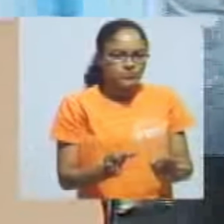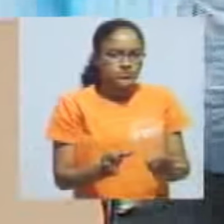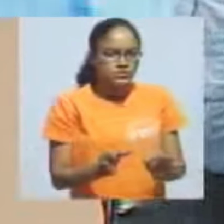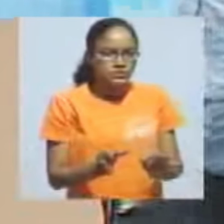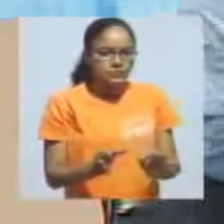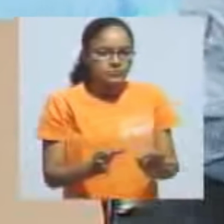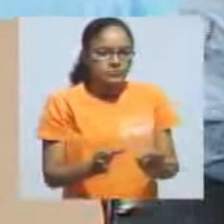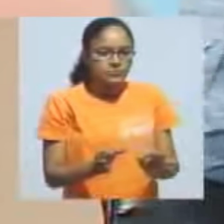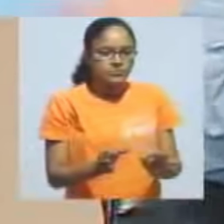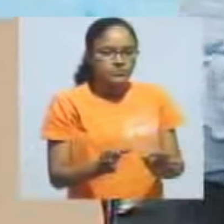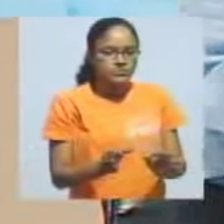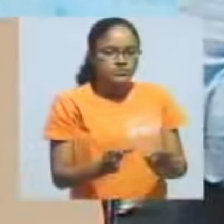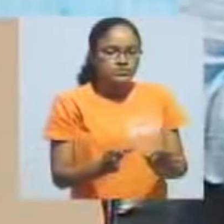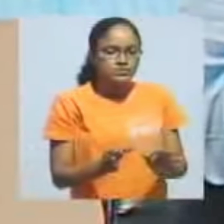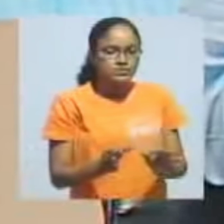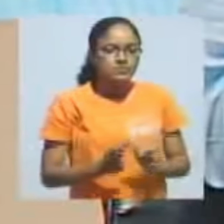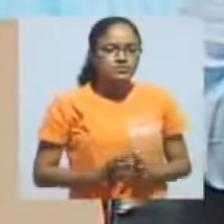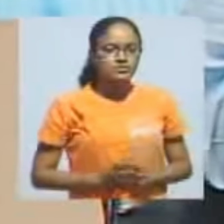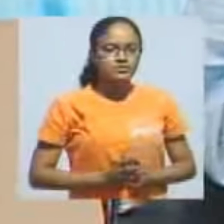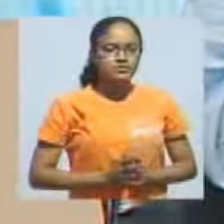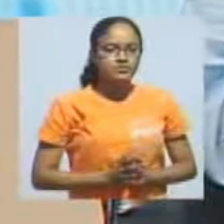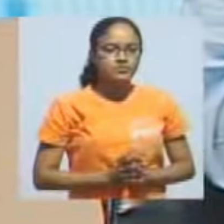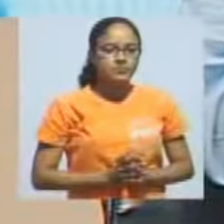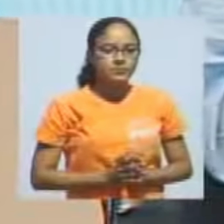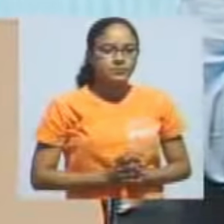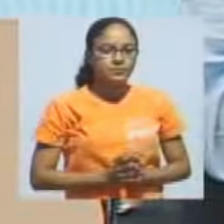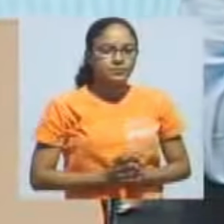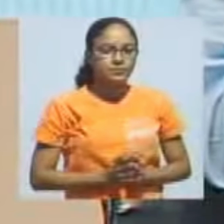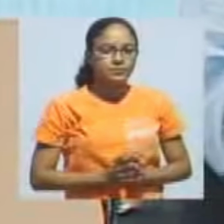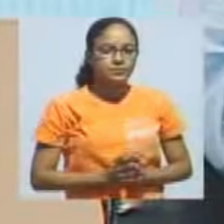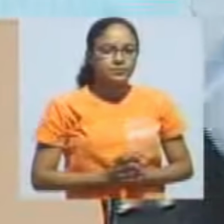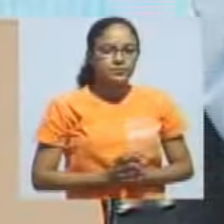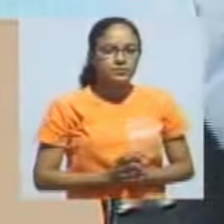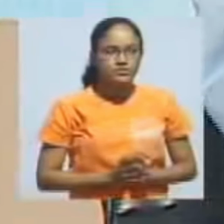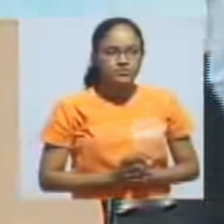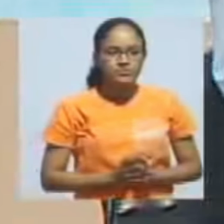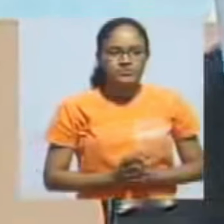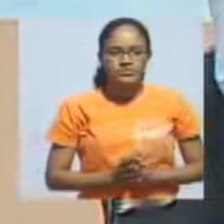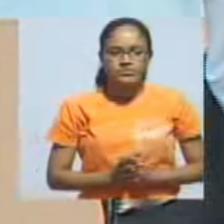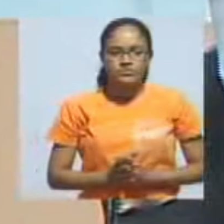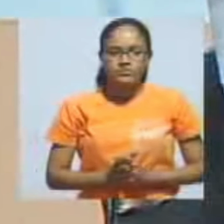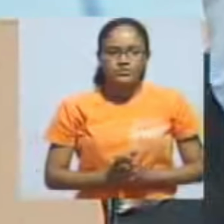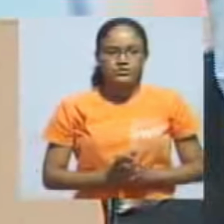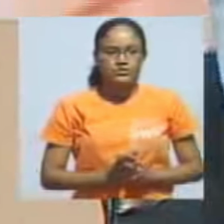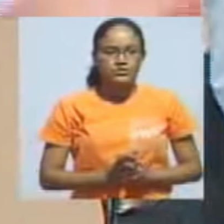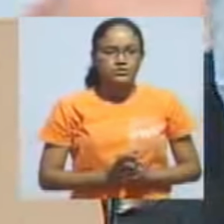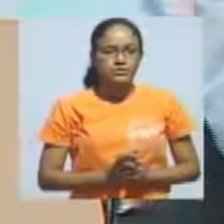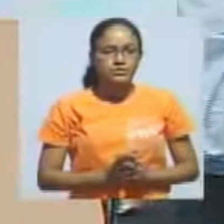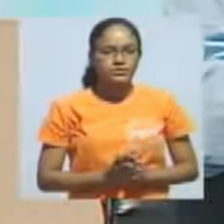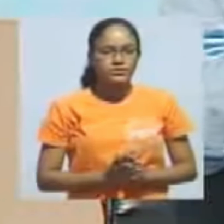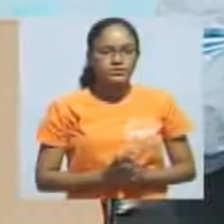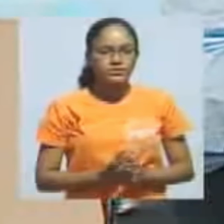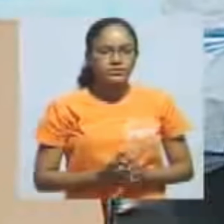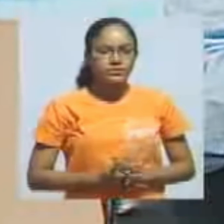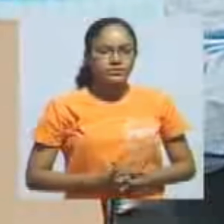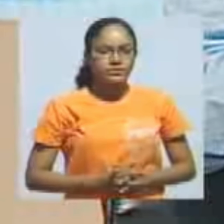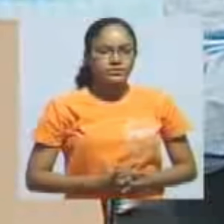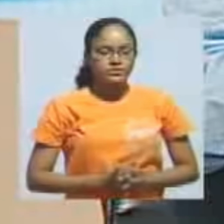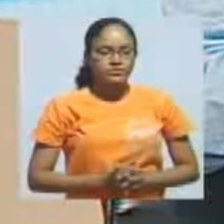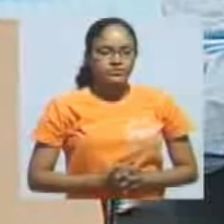ou eu vou ter que pôr no meu corpo igual esses meninos e essas meninas que gostam de desenhar um monte de tranqueira para o